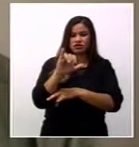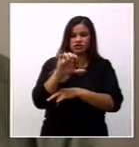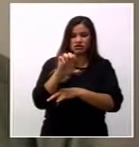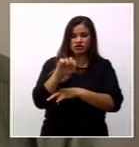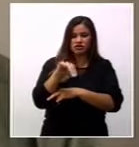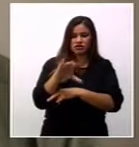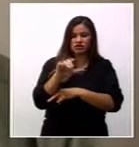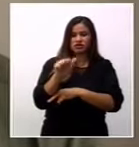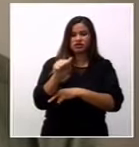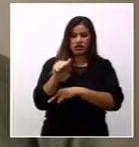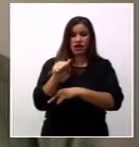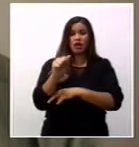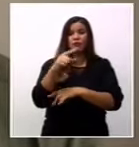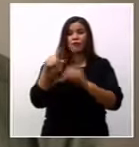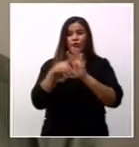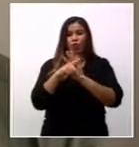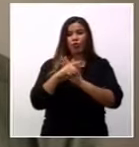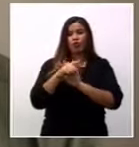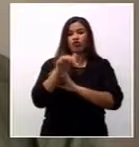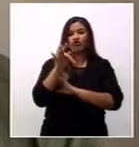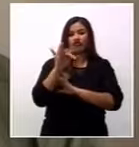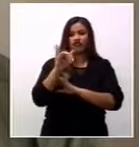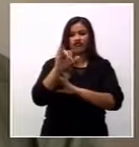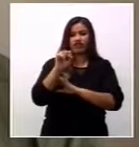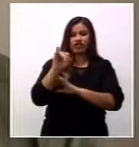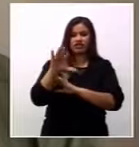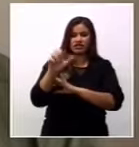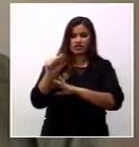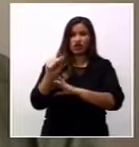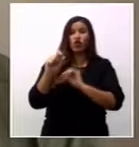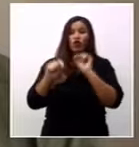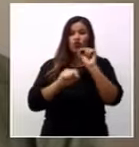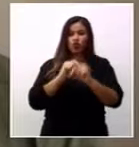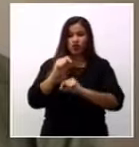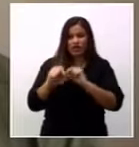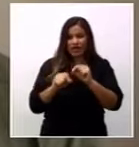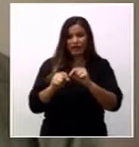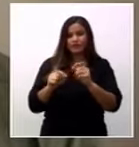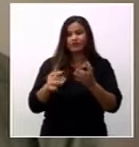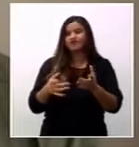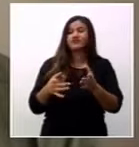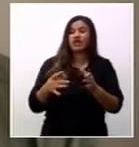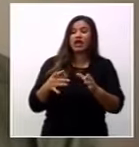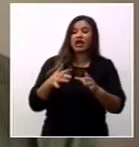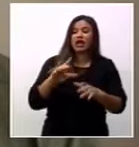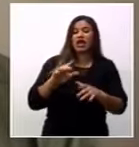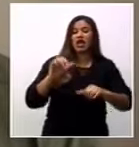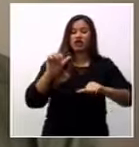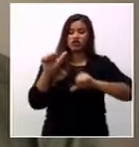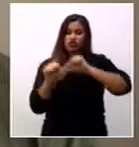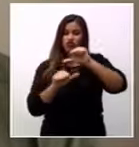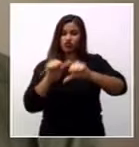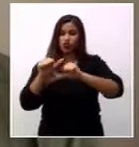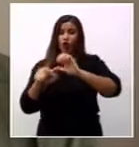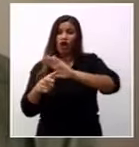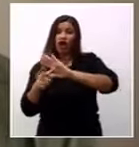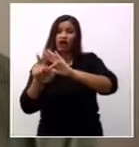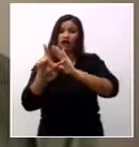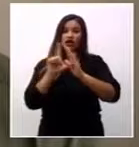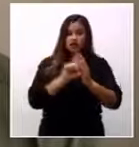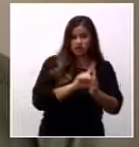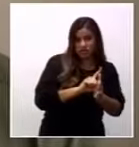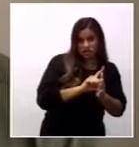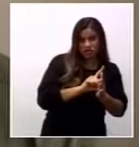utilizado na física, que é a capacidade de um objeto voltar ao que ele era antes de sofrer, por exemplo,